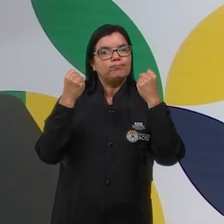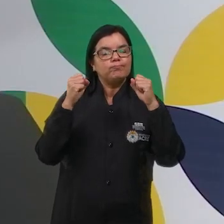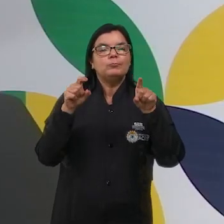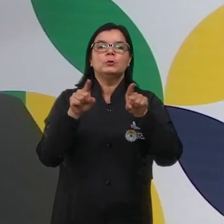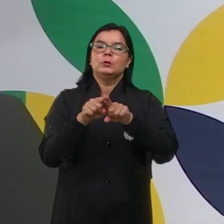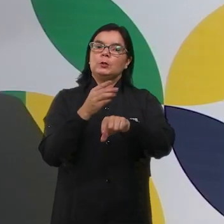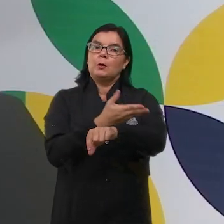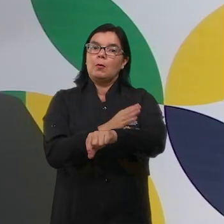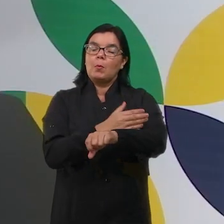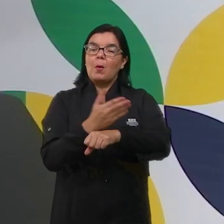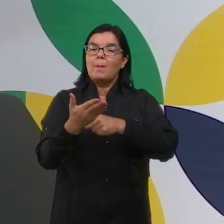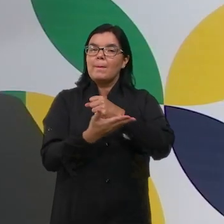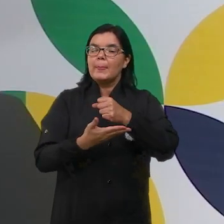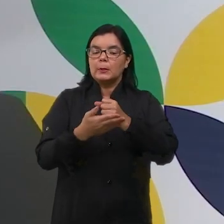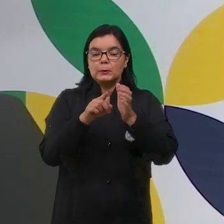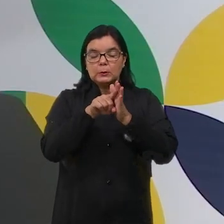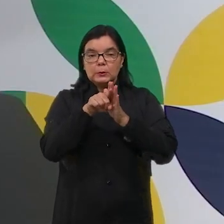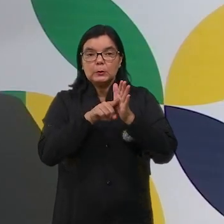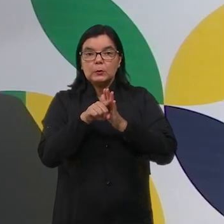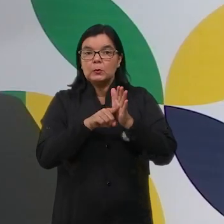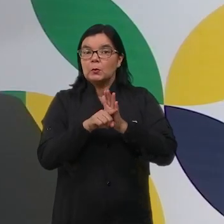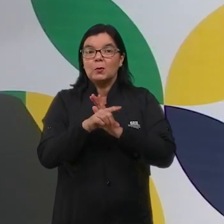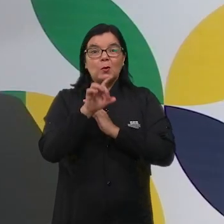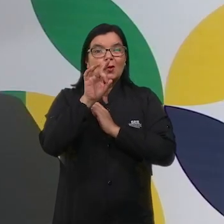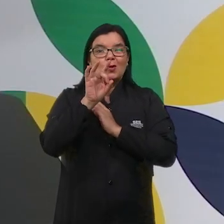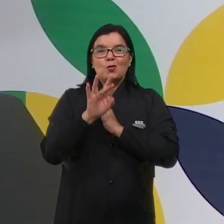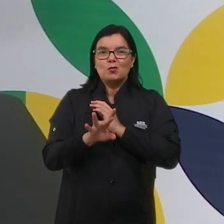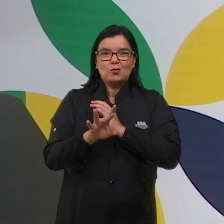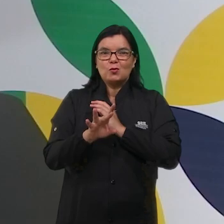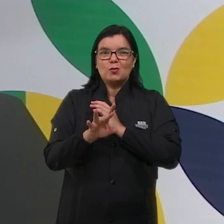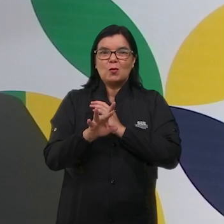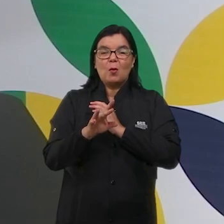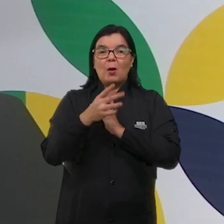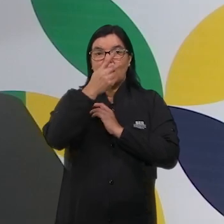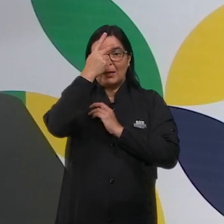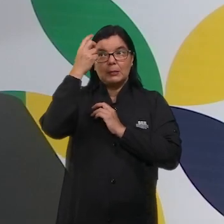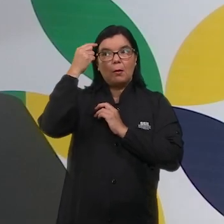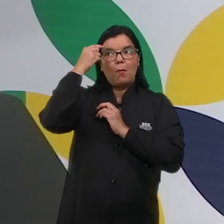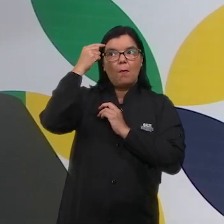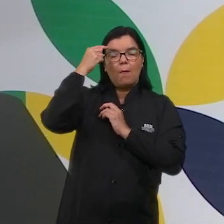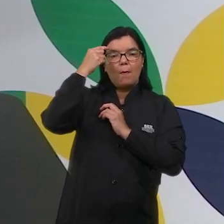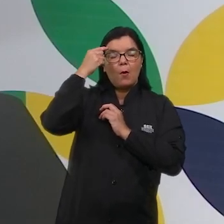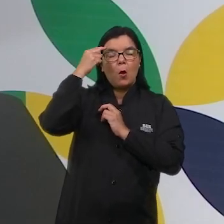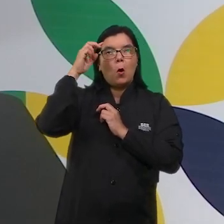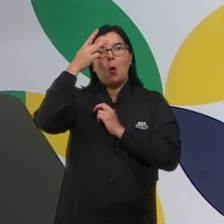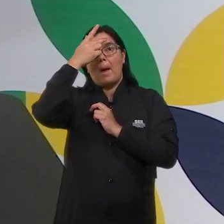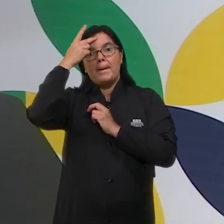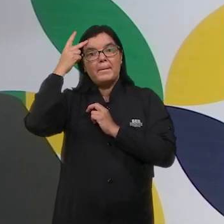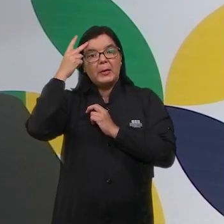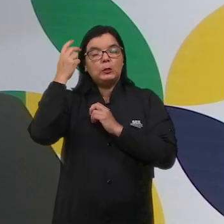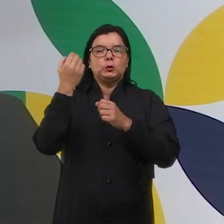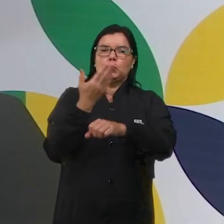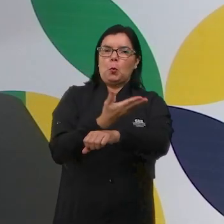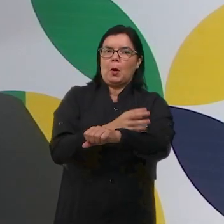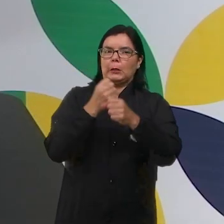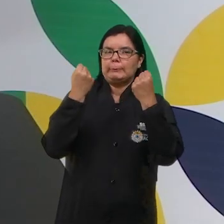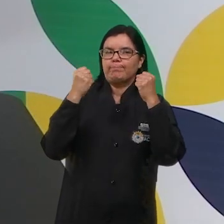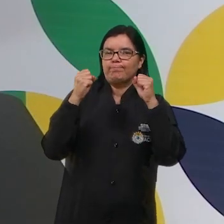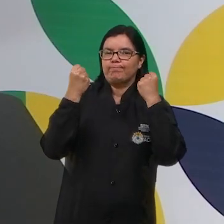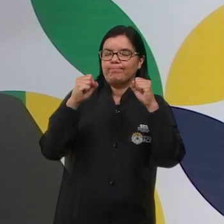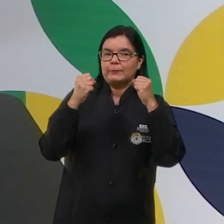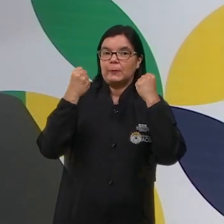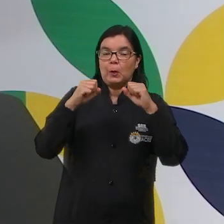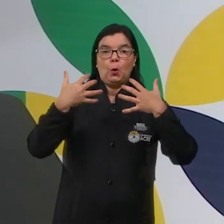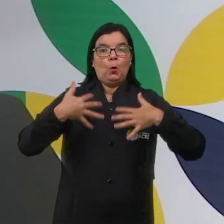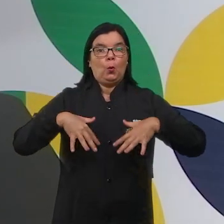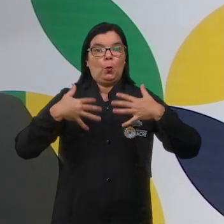base científica é fundamental, porque não vai ser as vozes da minha cabeça e nem fulano que treina pra caramba, ele treina,